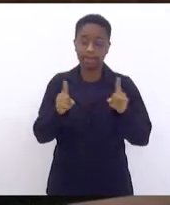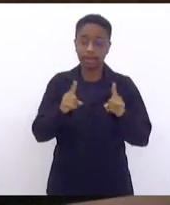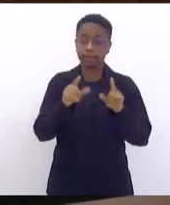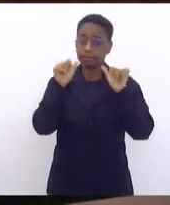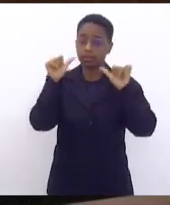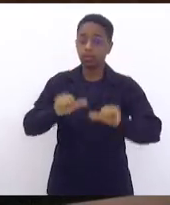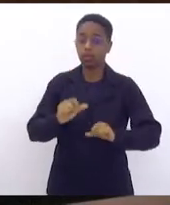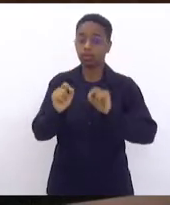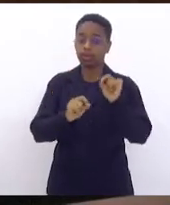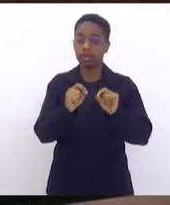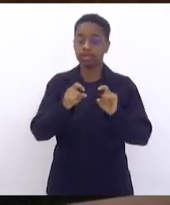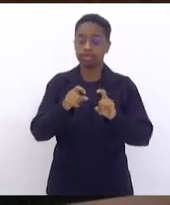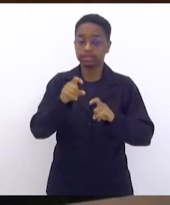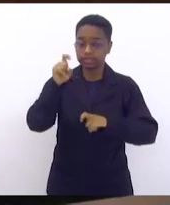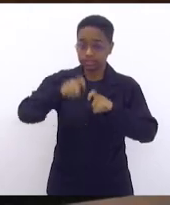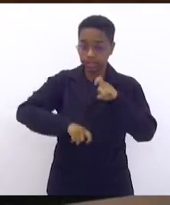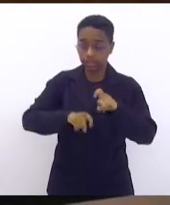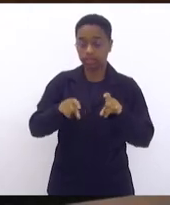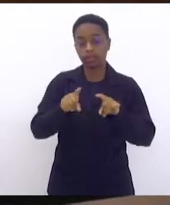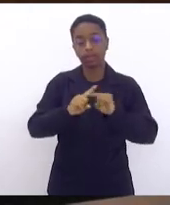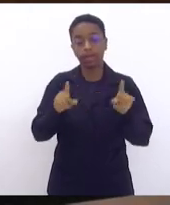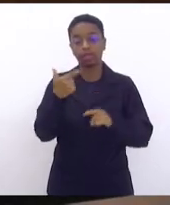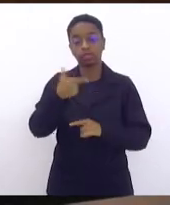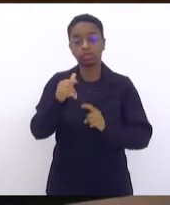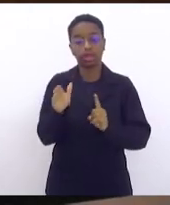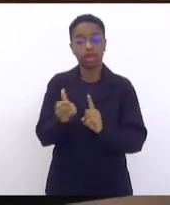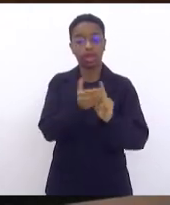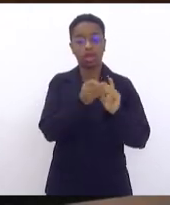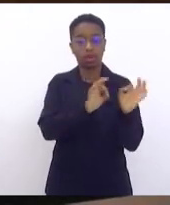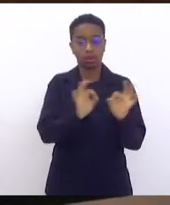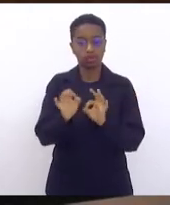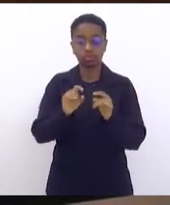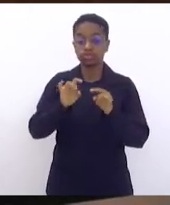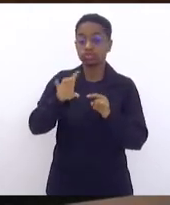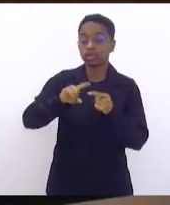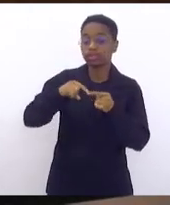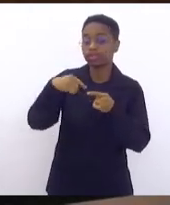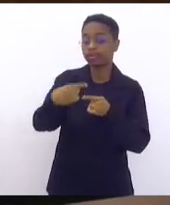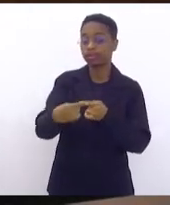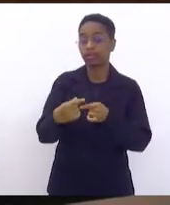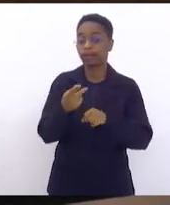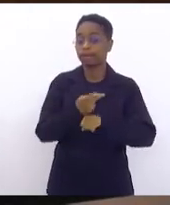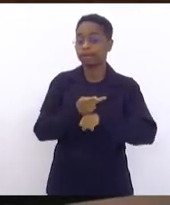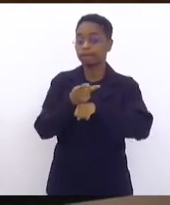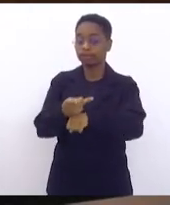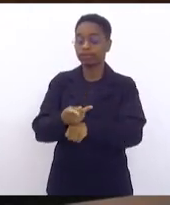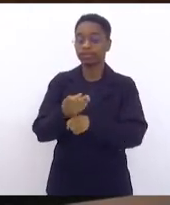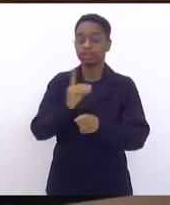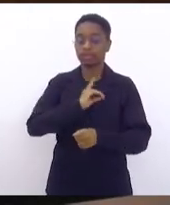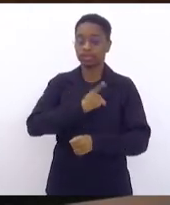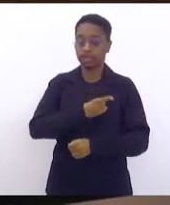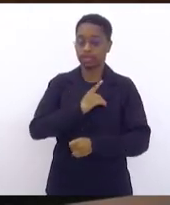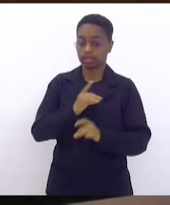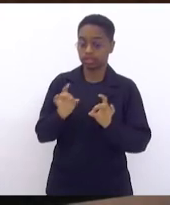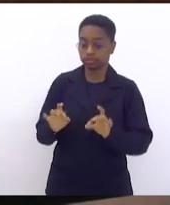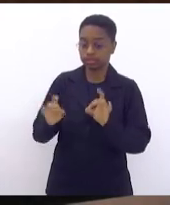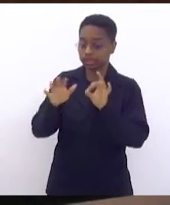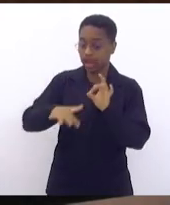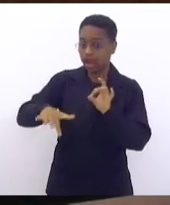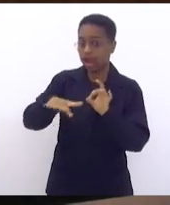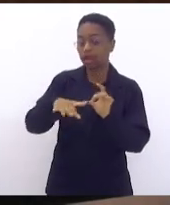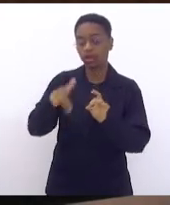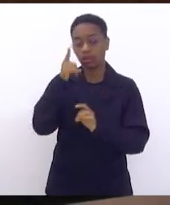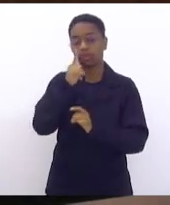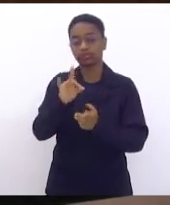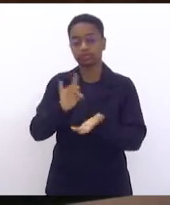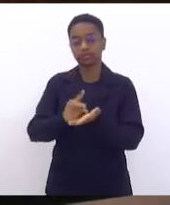de todas é a sexual, e não ter uma acolhida. Só depois que ela procurou uma delegacia especializada é que ela conseguiu